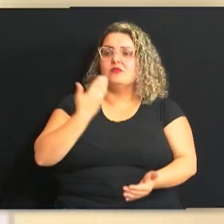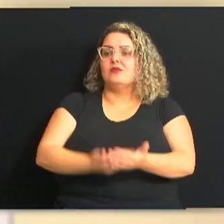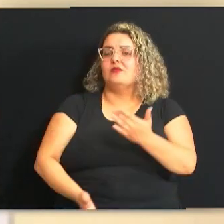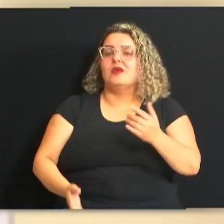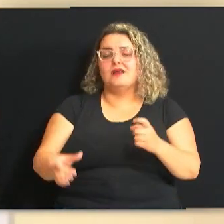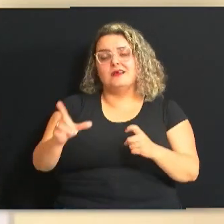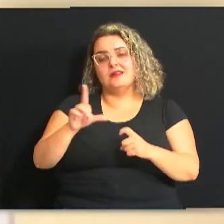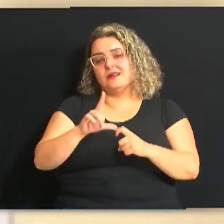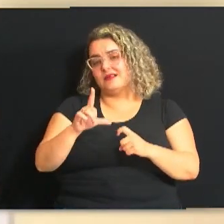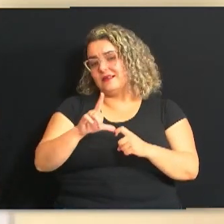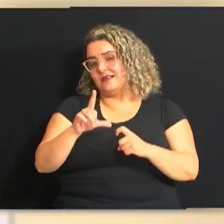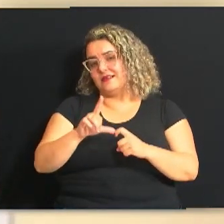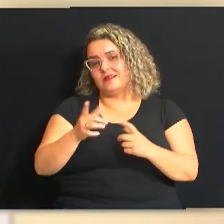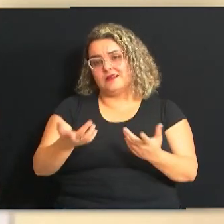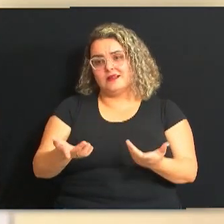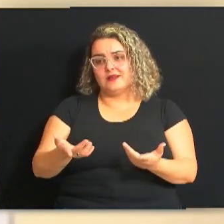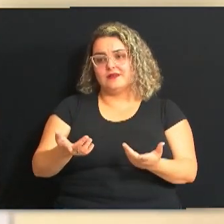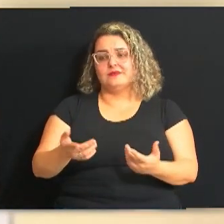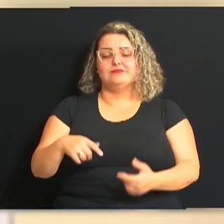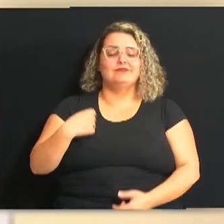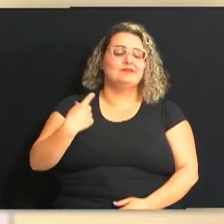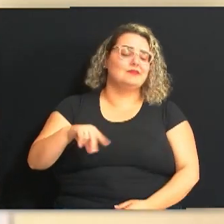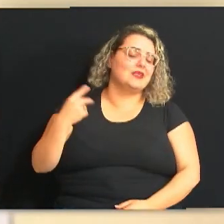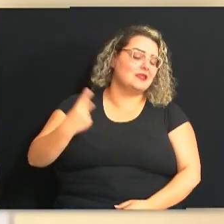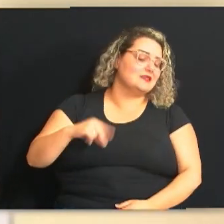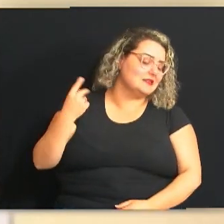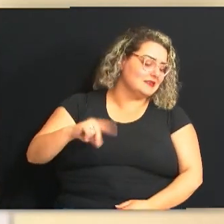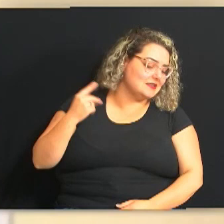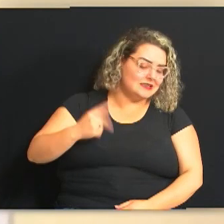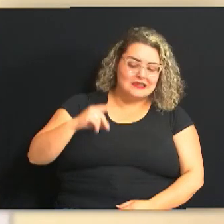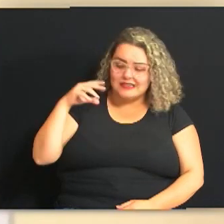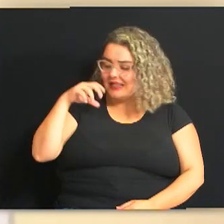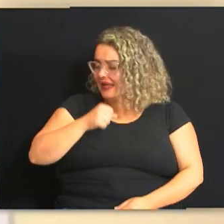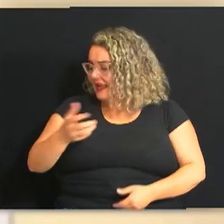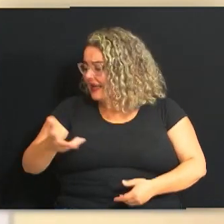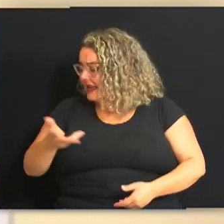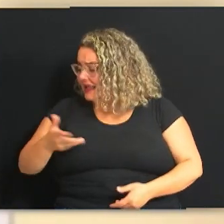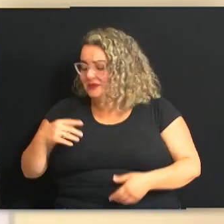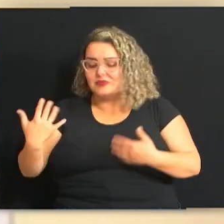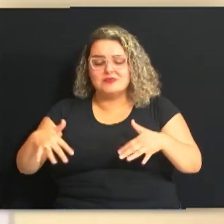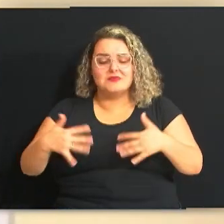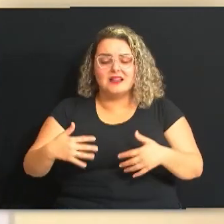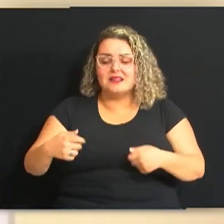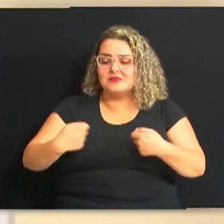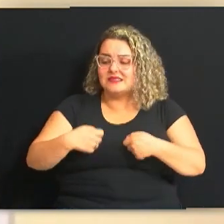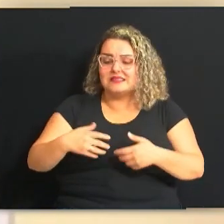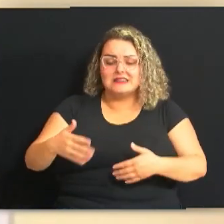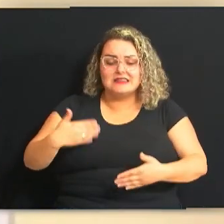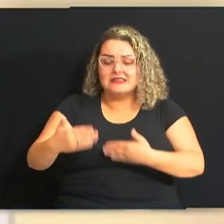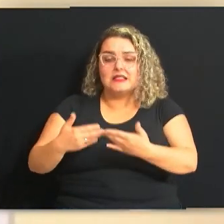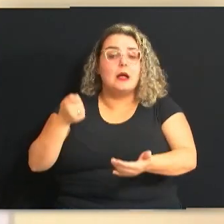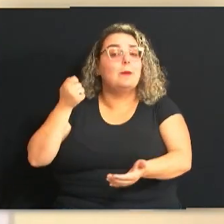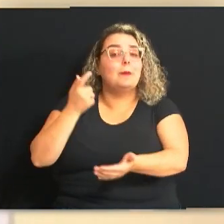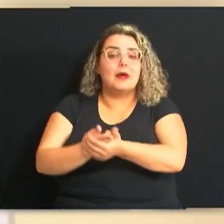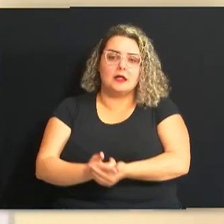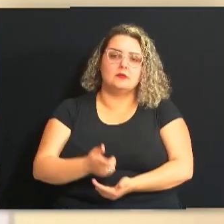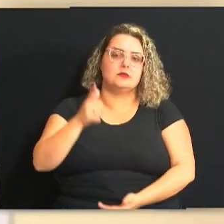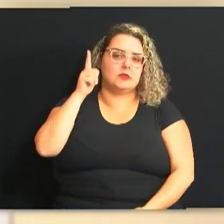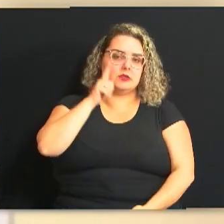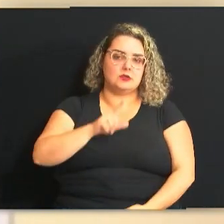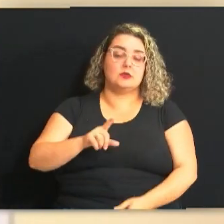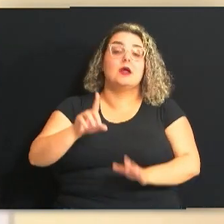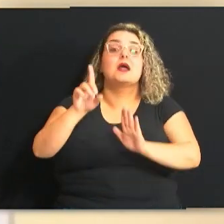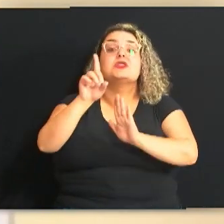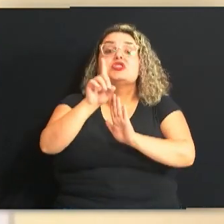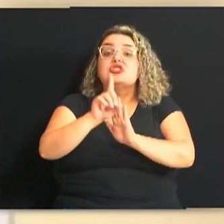laudo e têm que correr atrás desse laudo, pagando muitas vezes para conseguir aquilo que é